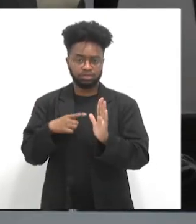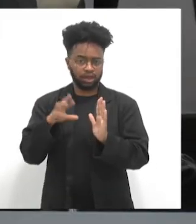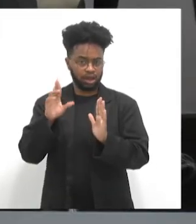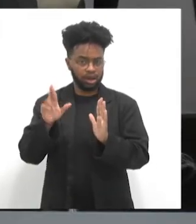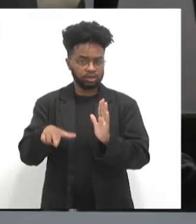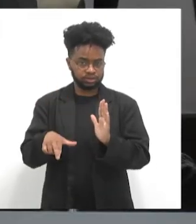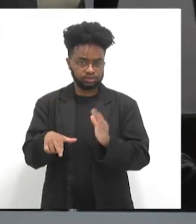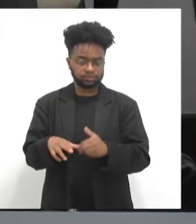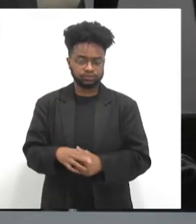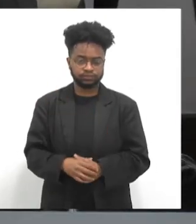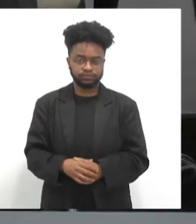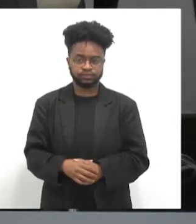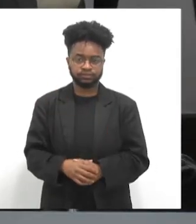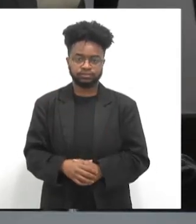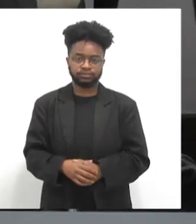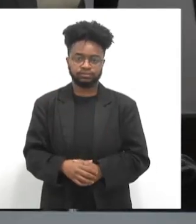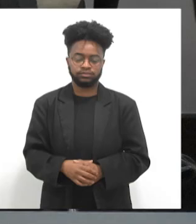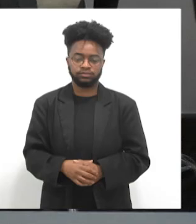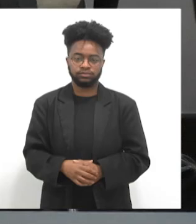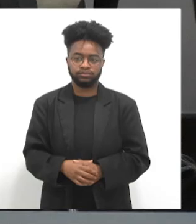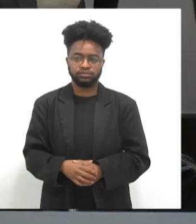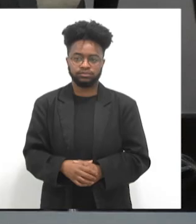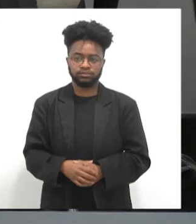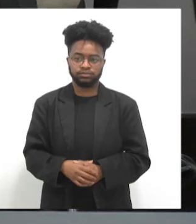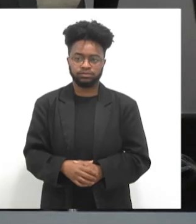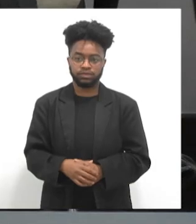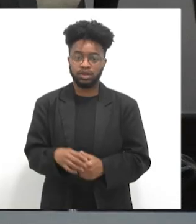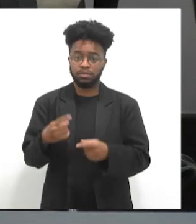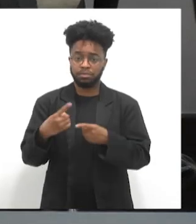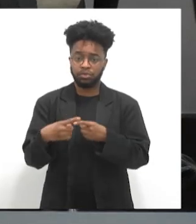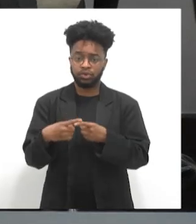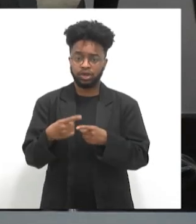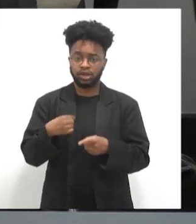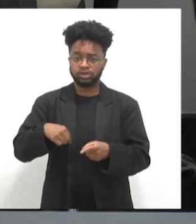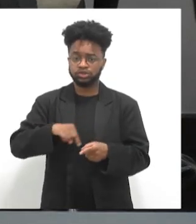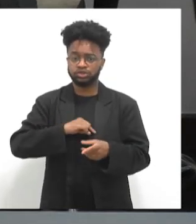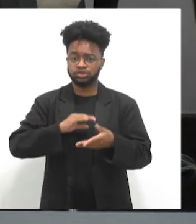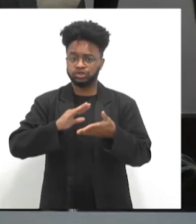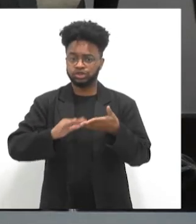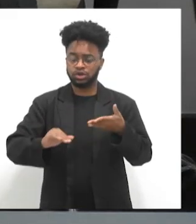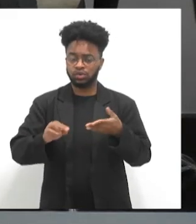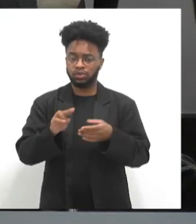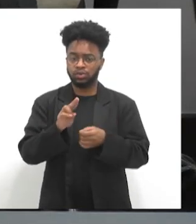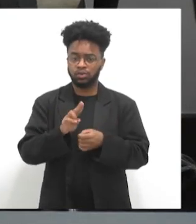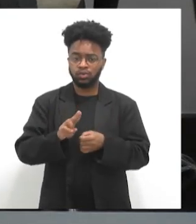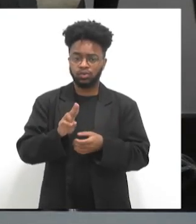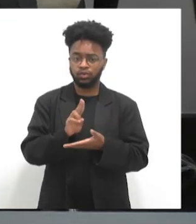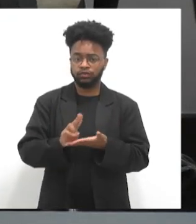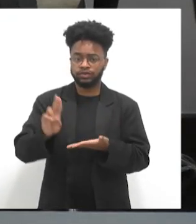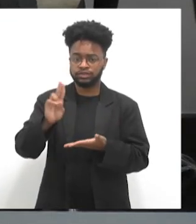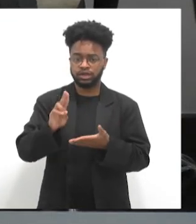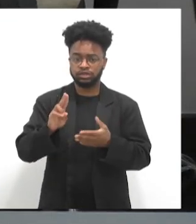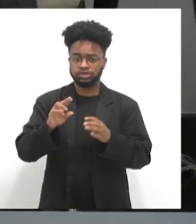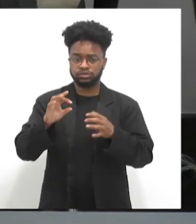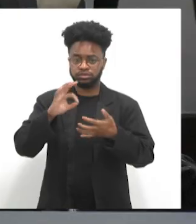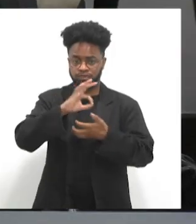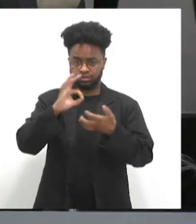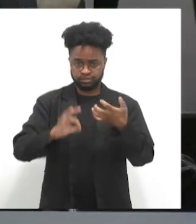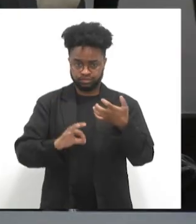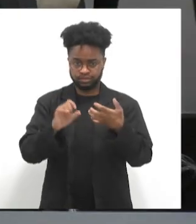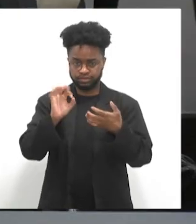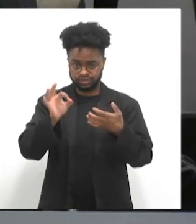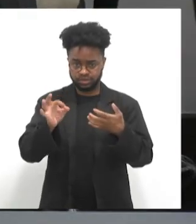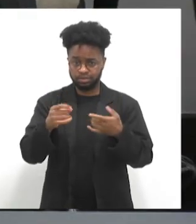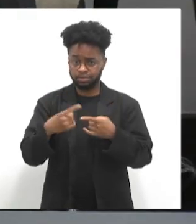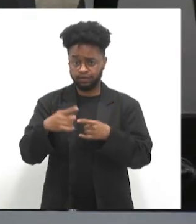razão. Por que a gente vai excluir a Universidade Rural? Ela